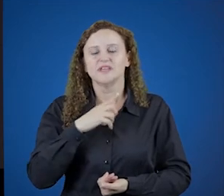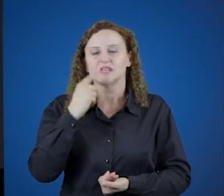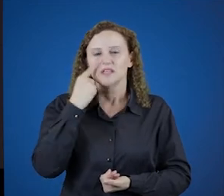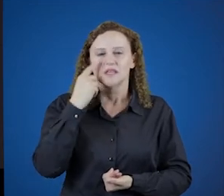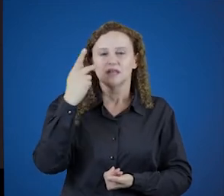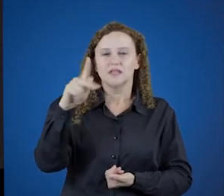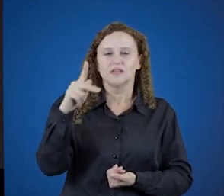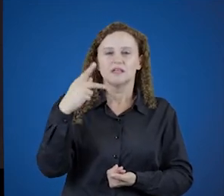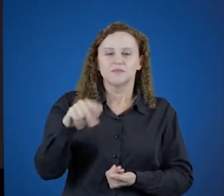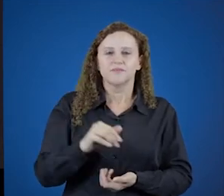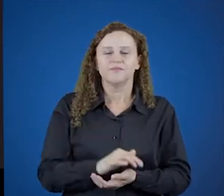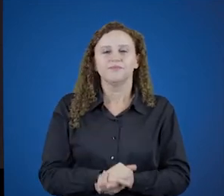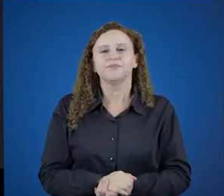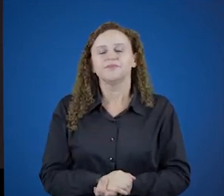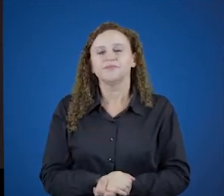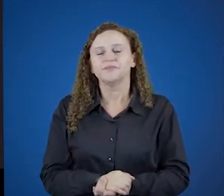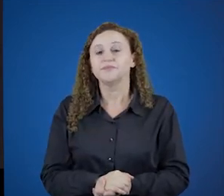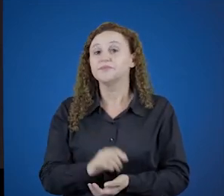es